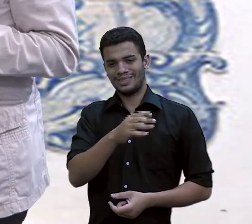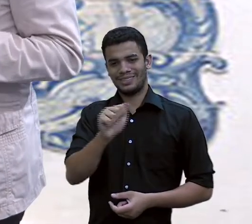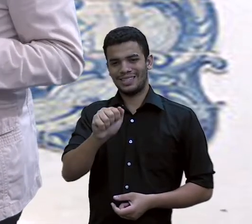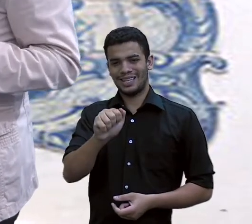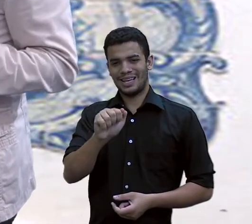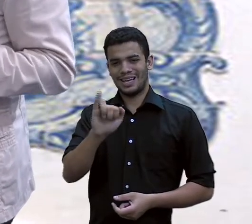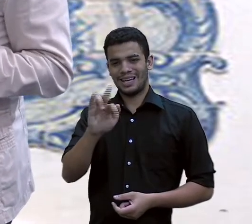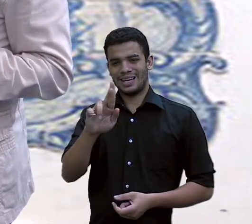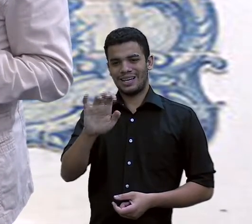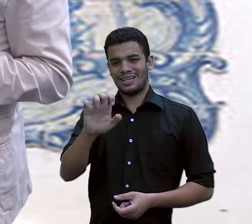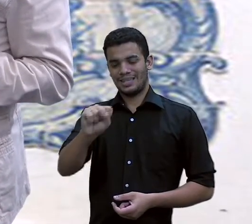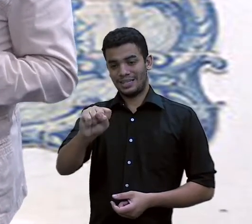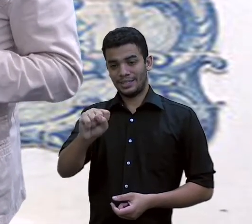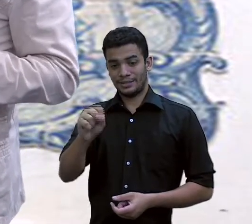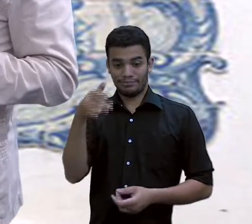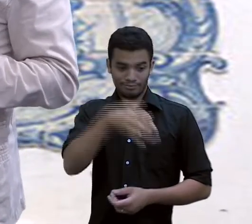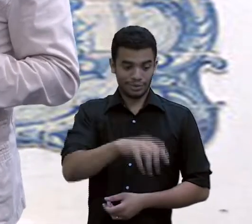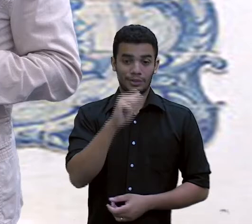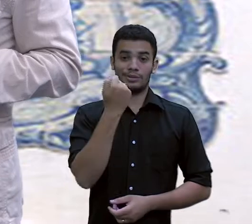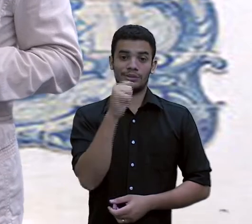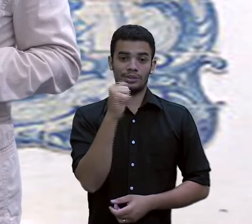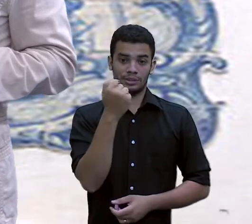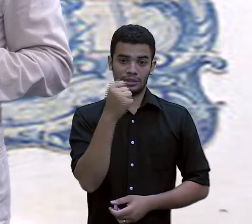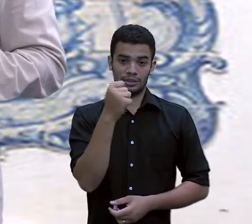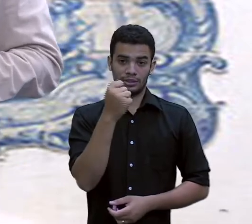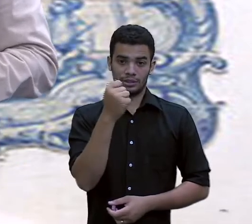de colônia do Santíssimo Sacramento.